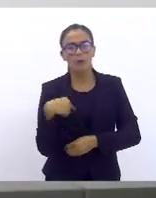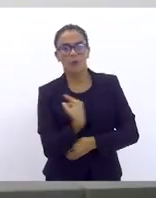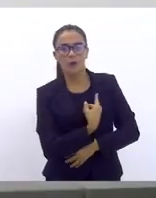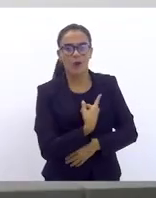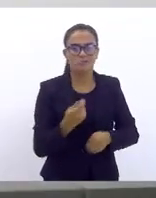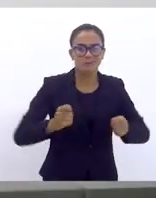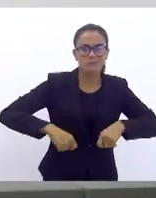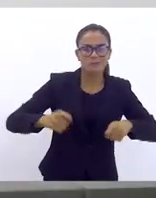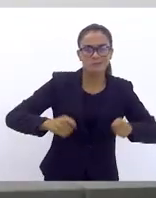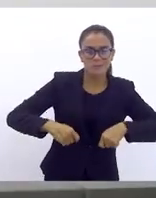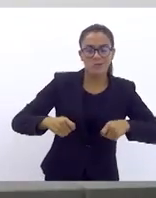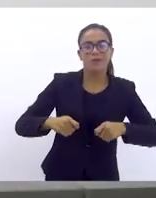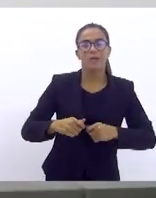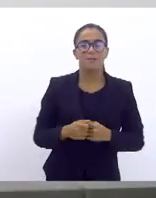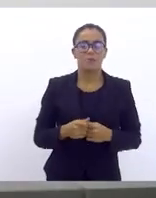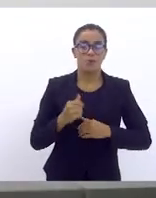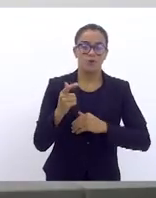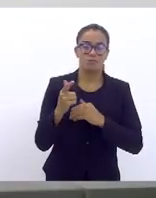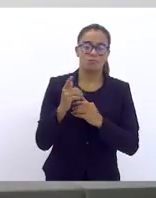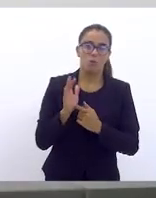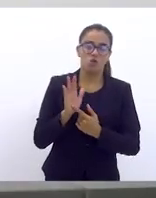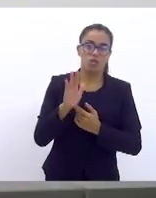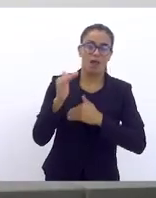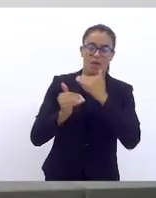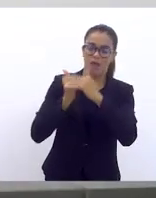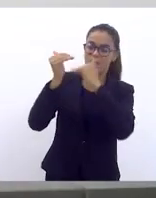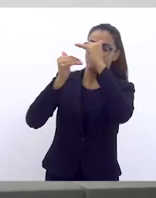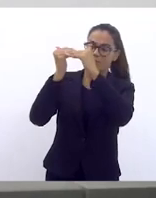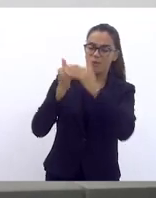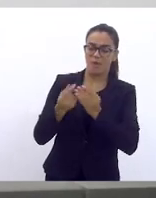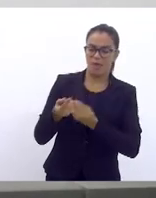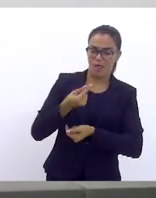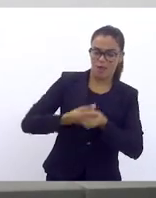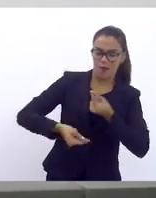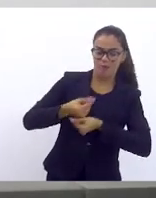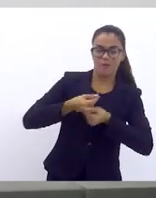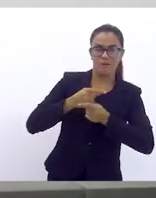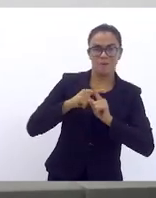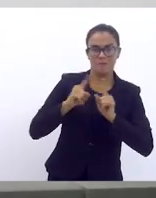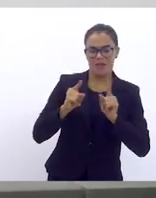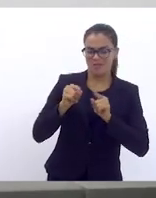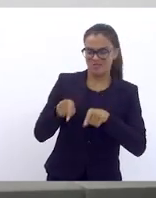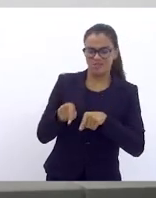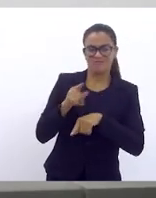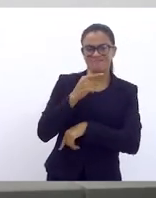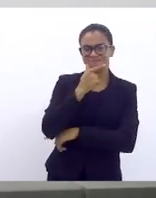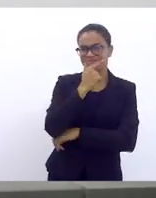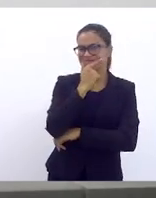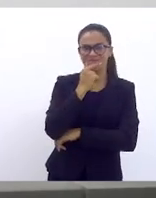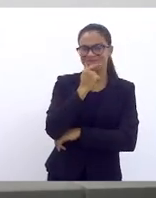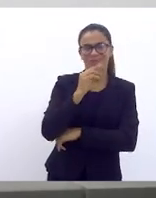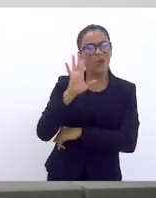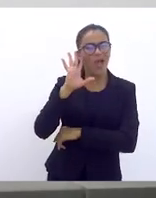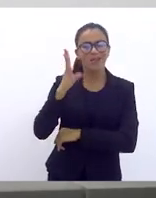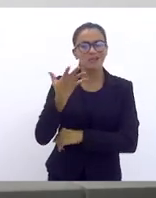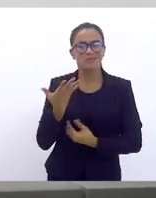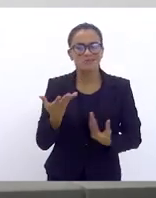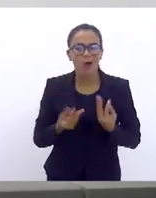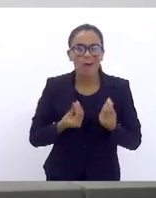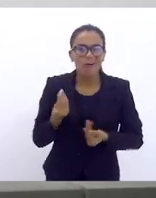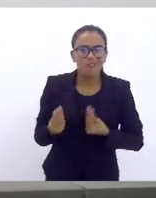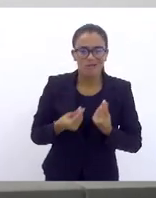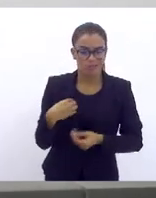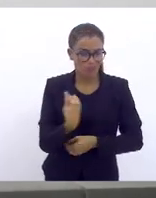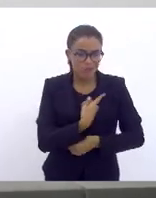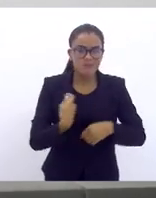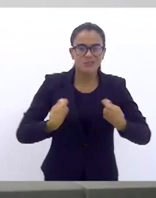trazer o desenvolvimento econômico mas que por si só não não se resolve a gente precisa